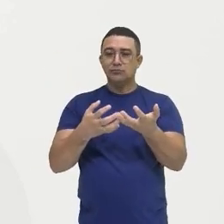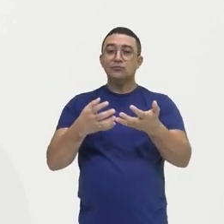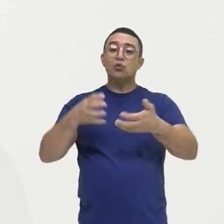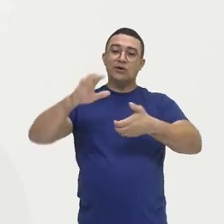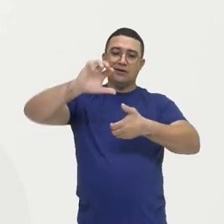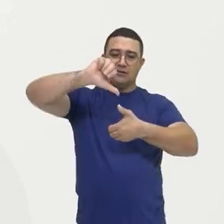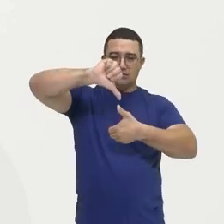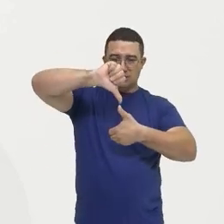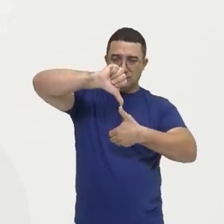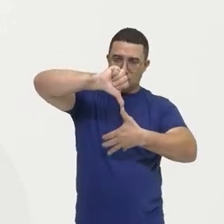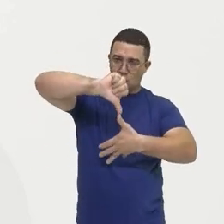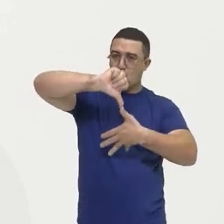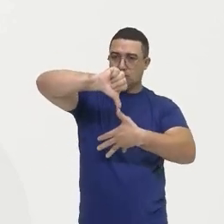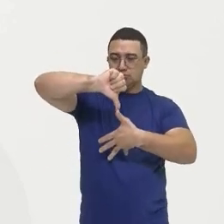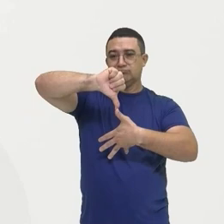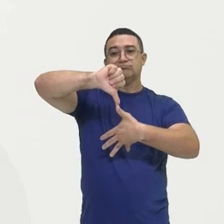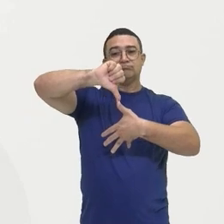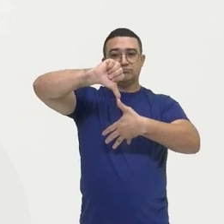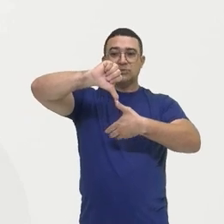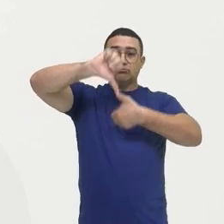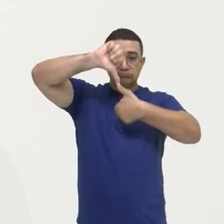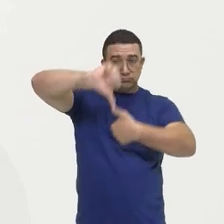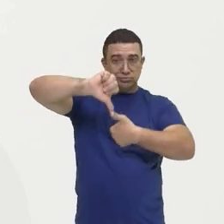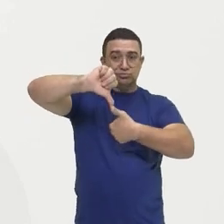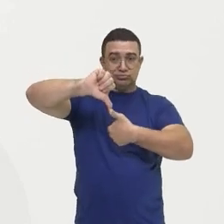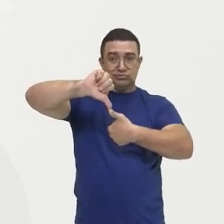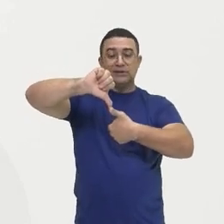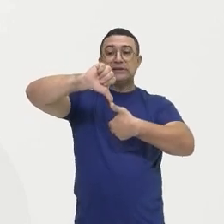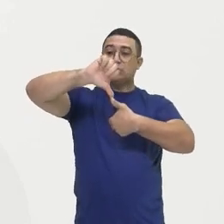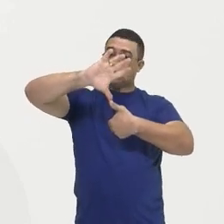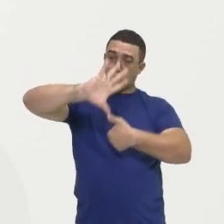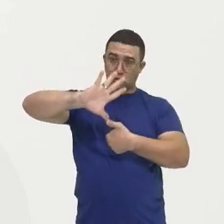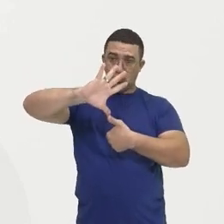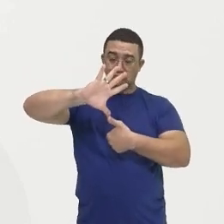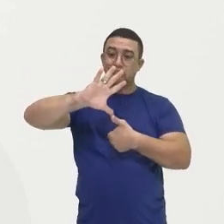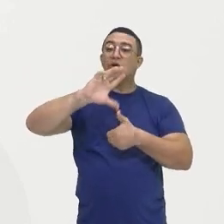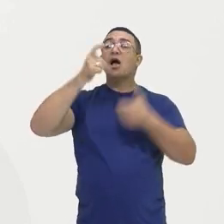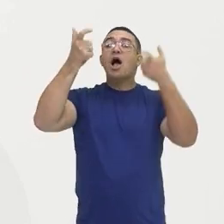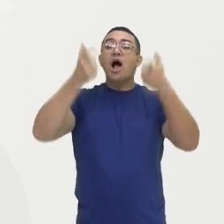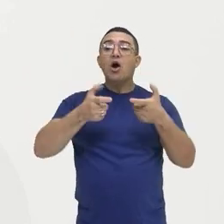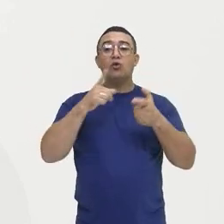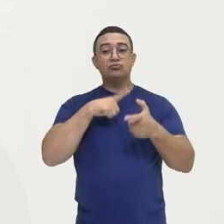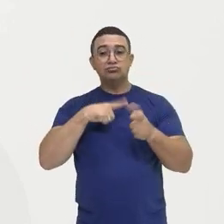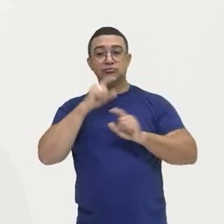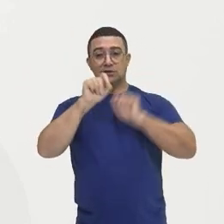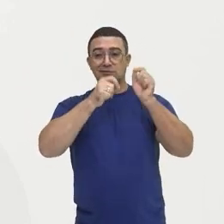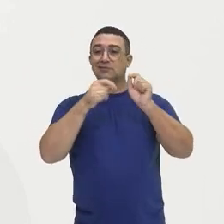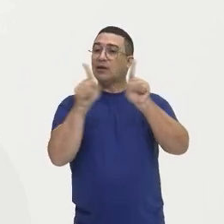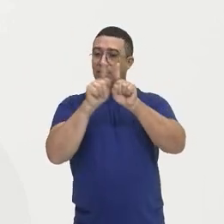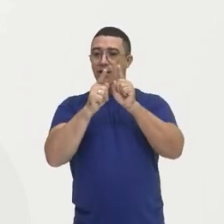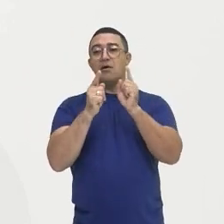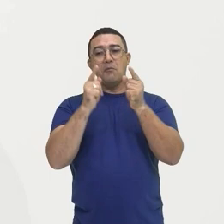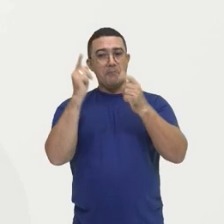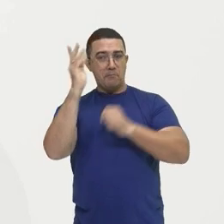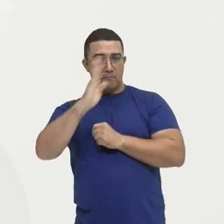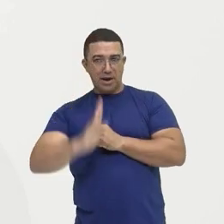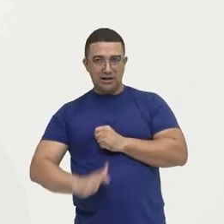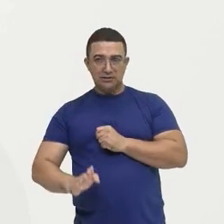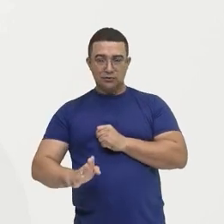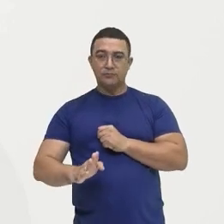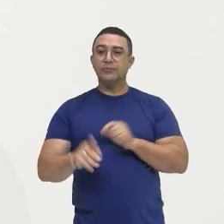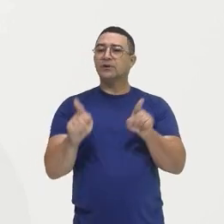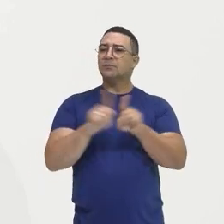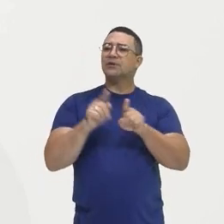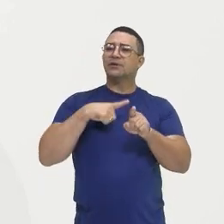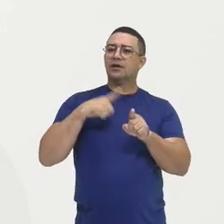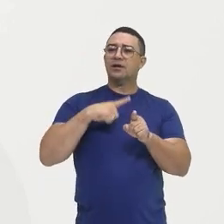Norte, América Central e América do Sul, né? Onde está localizado o Brasil. E aí nós temos a